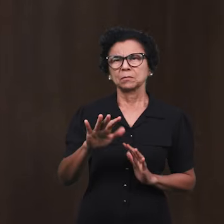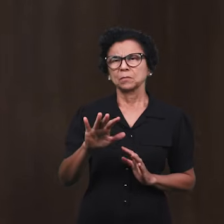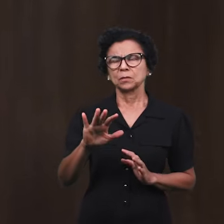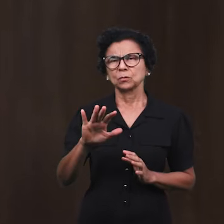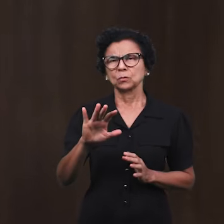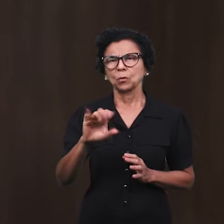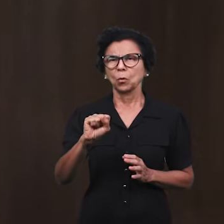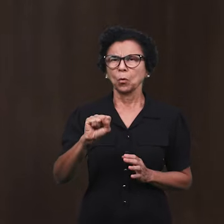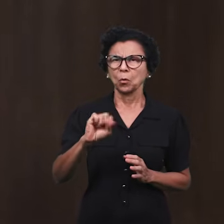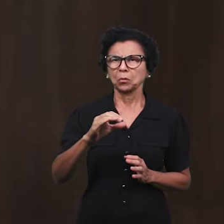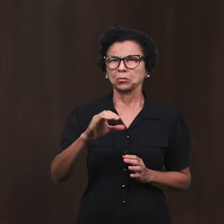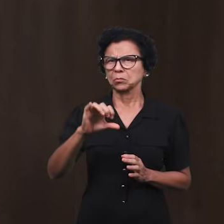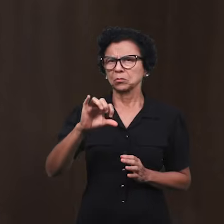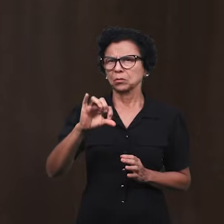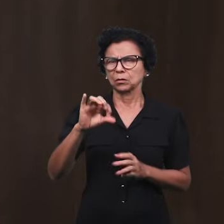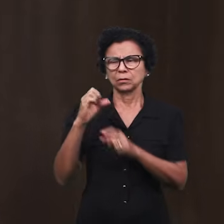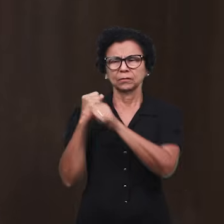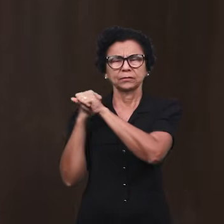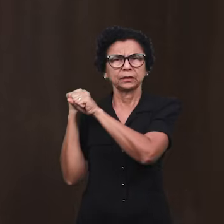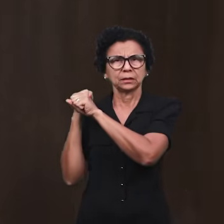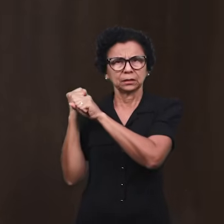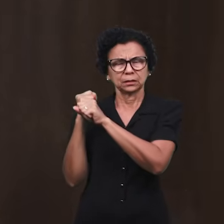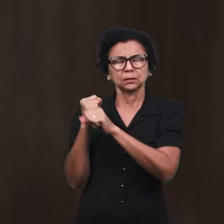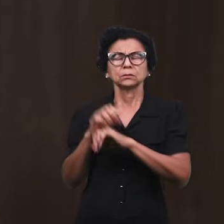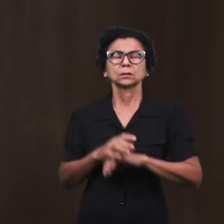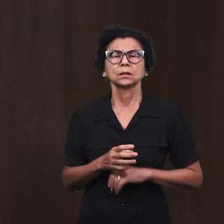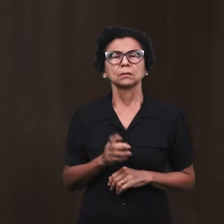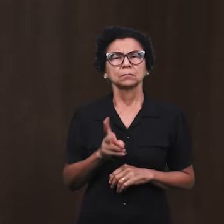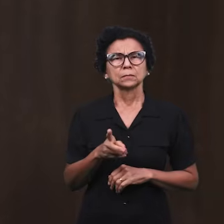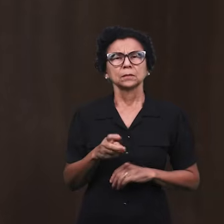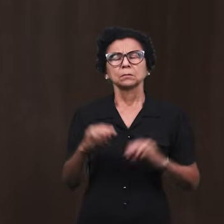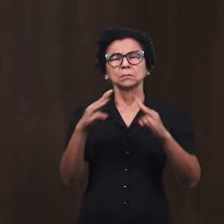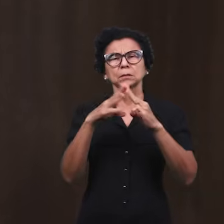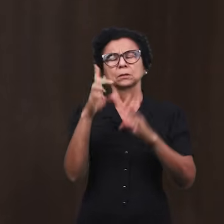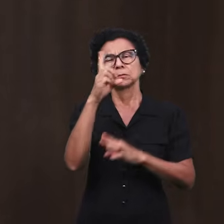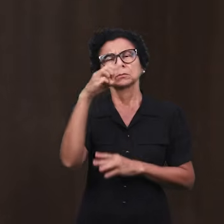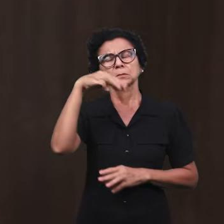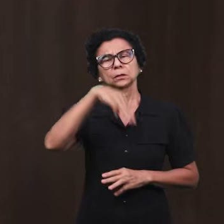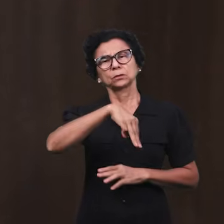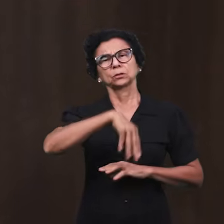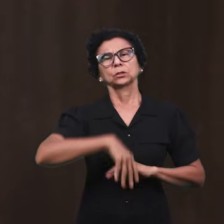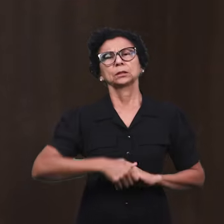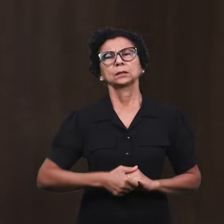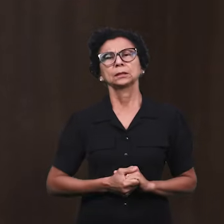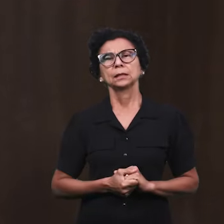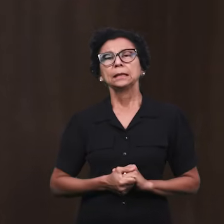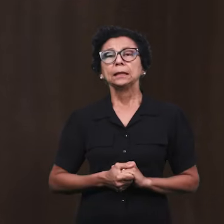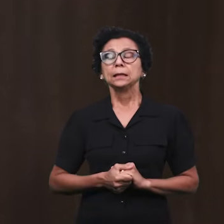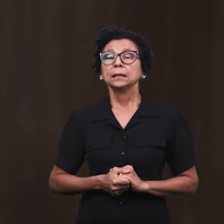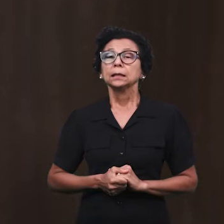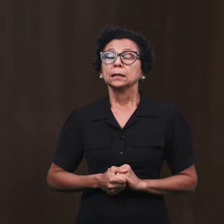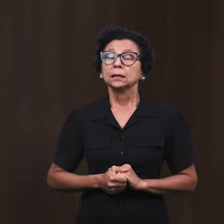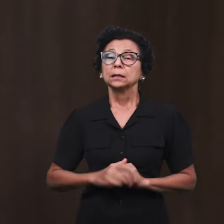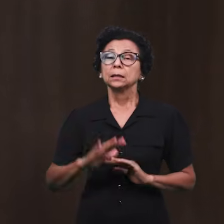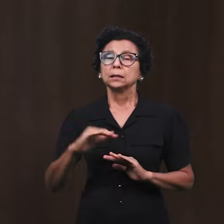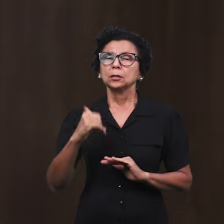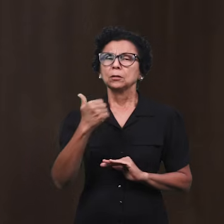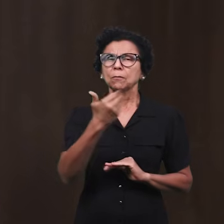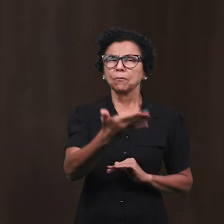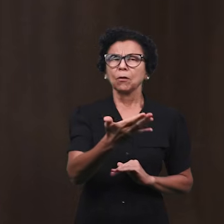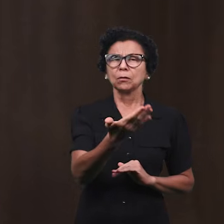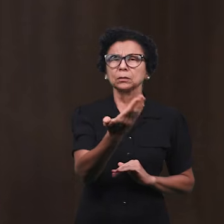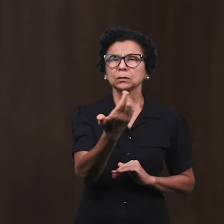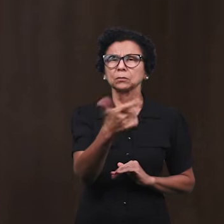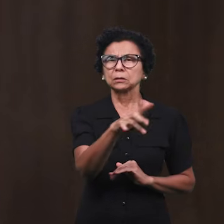anos. Na equipe de Libras do Manaim de Domingos Martins, como intérprete atuando fora, em trabalhos, deve ter em torno aí